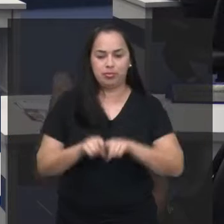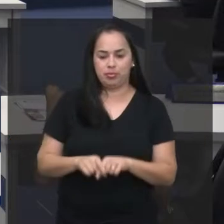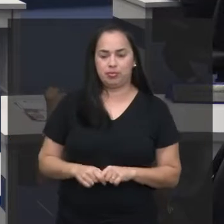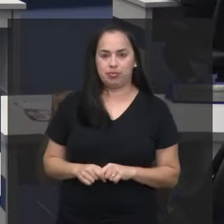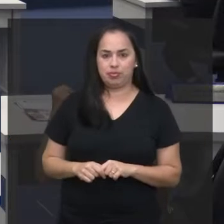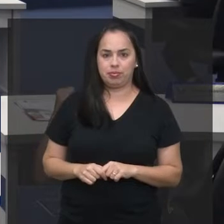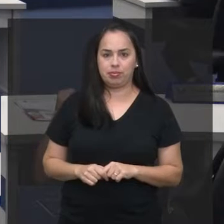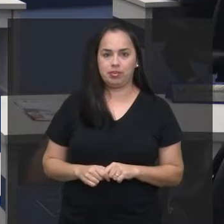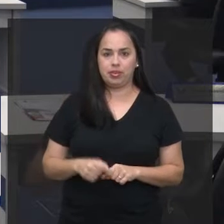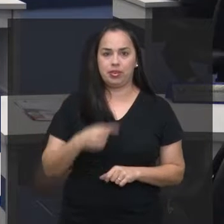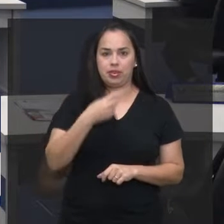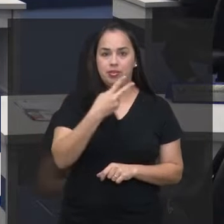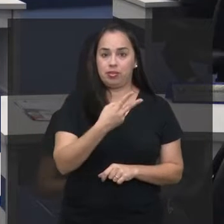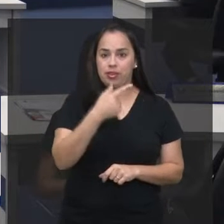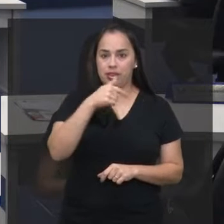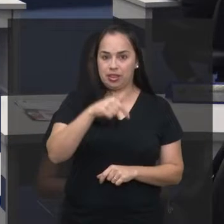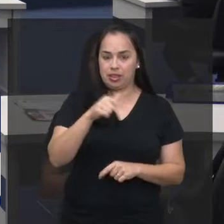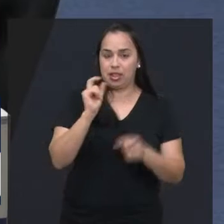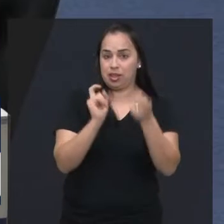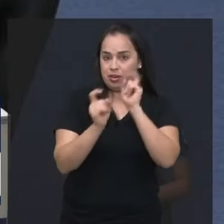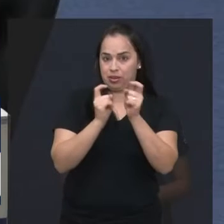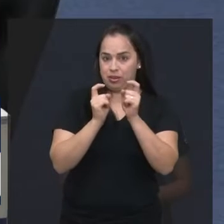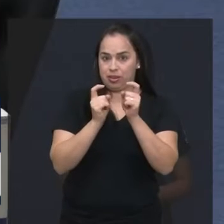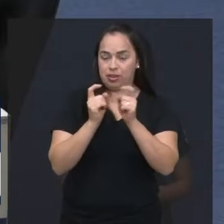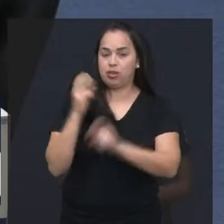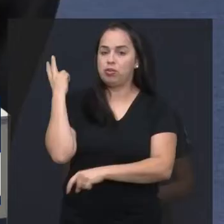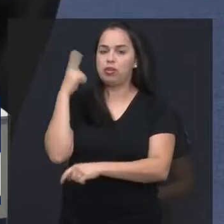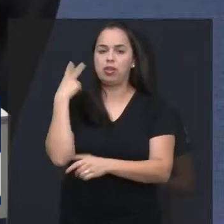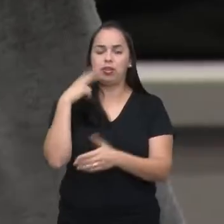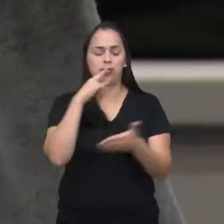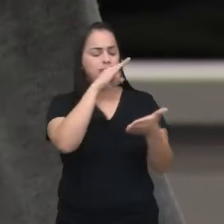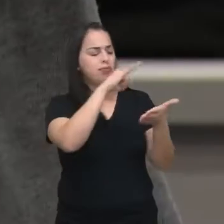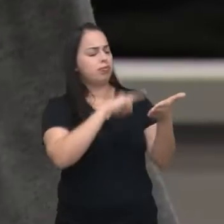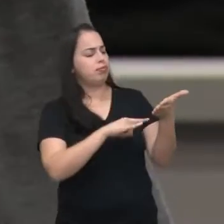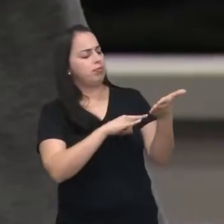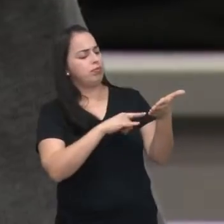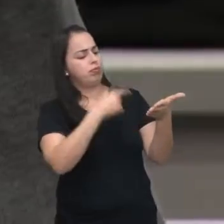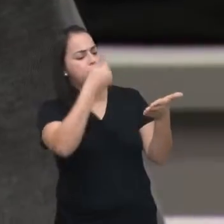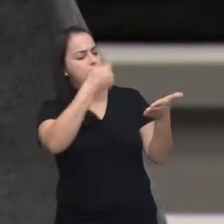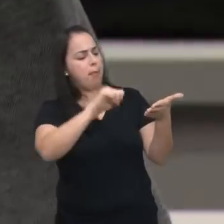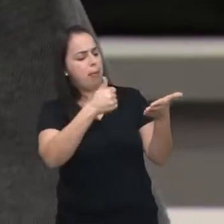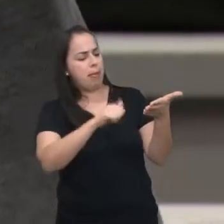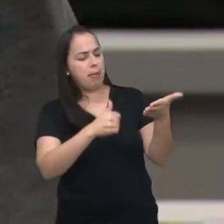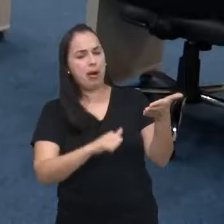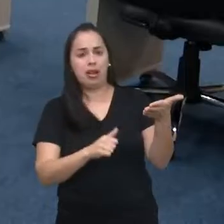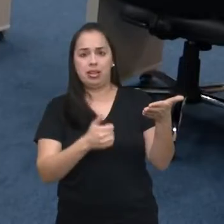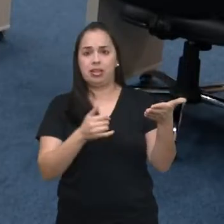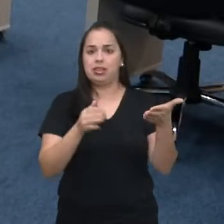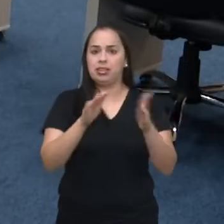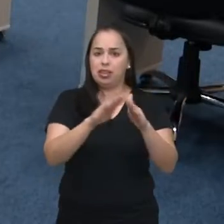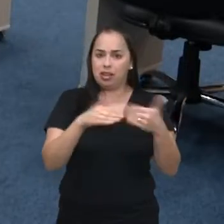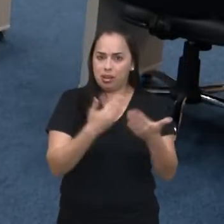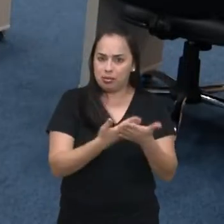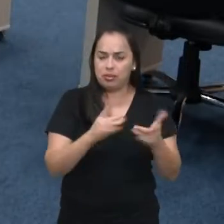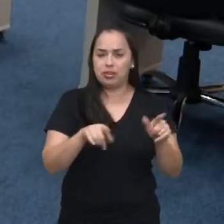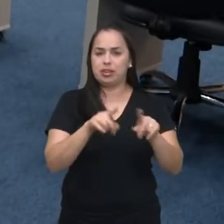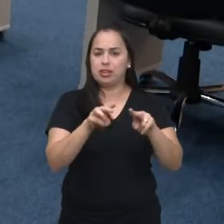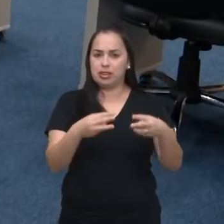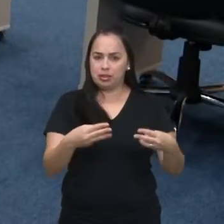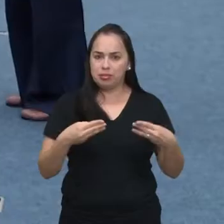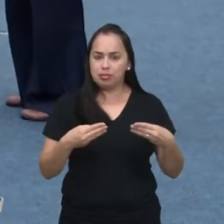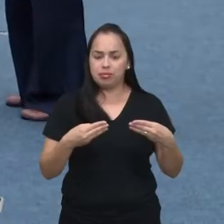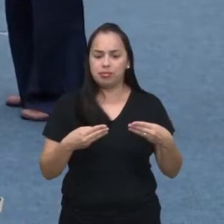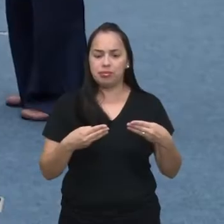plenário durante a 27ª sessão do ano os parlamentares apreciaram uma série de documentos entre requerimentos indicações